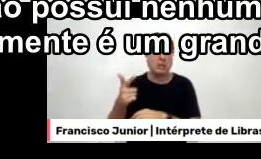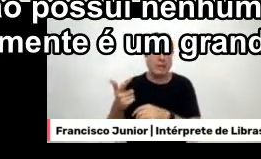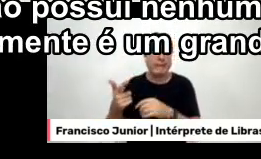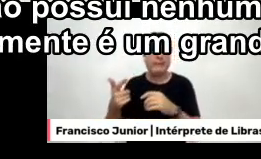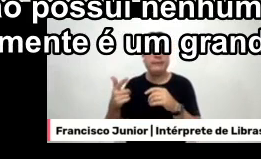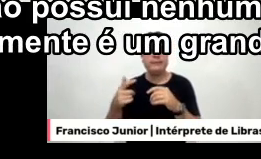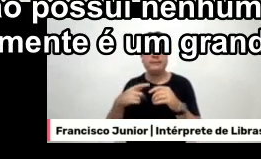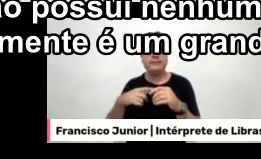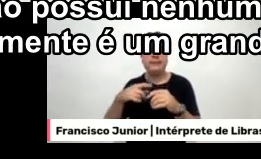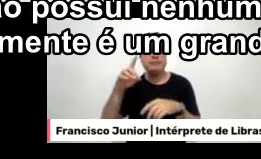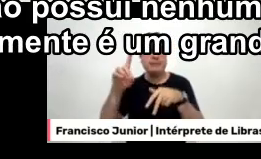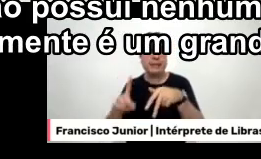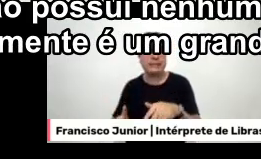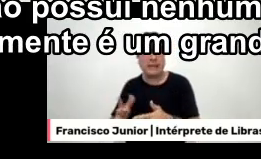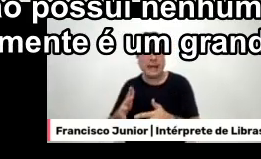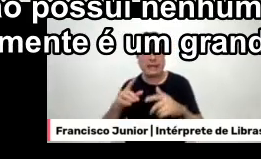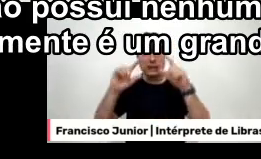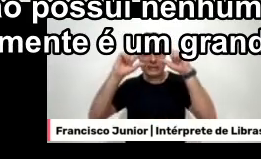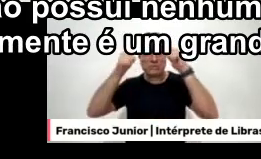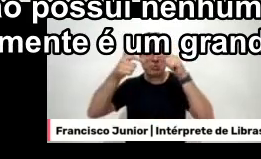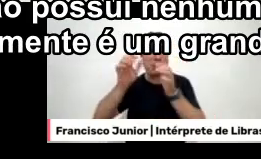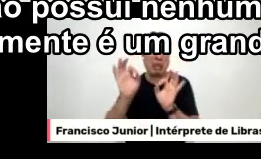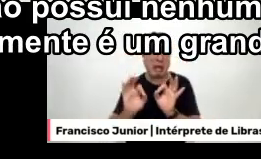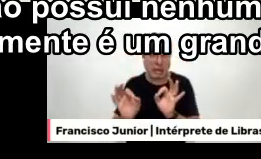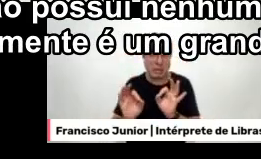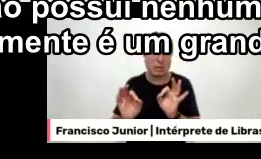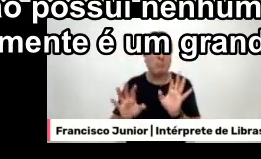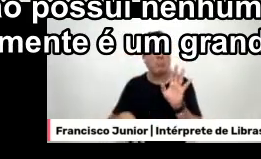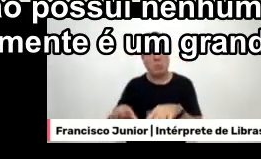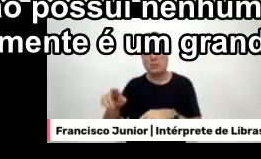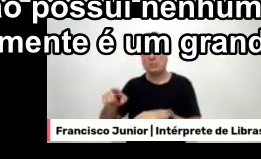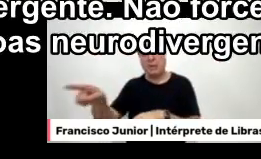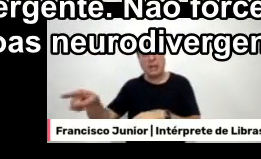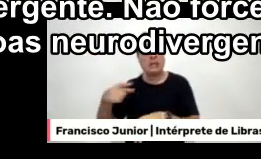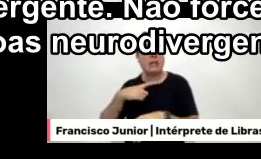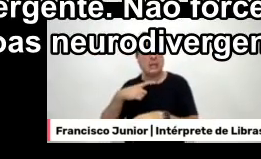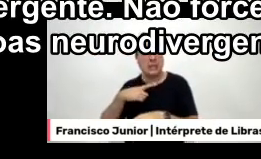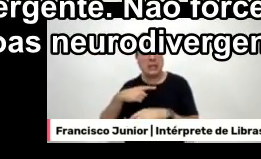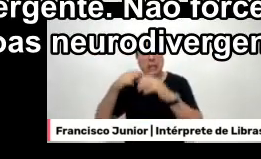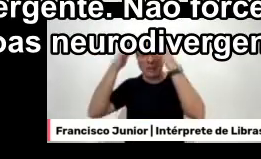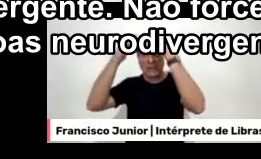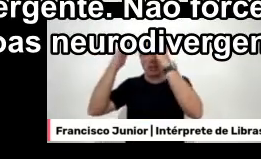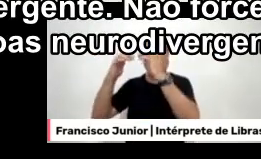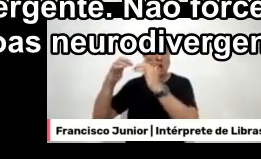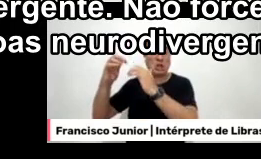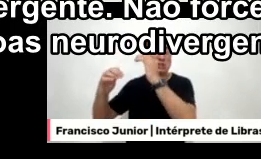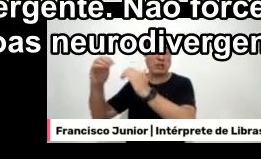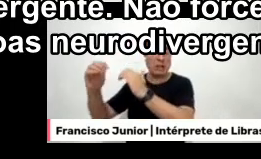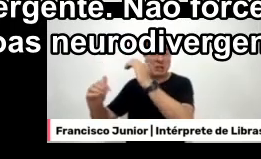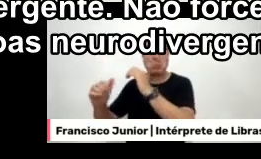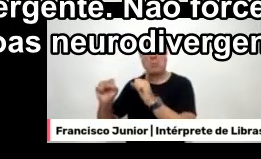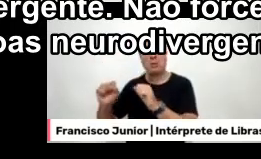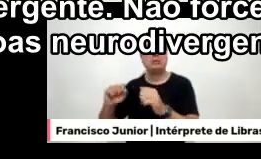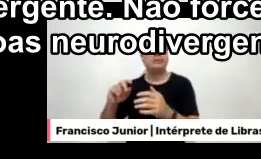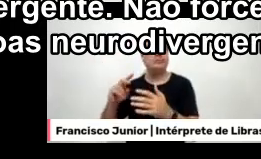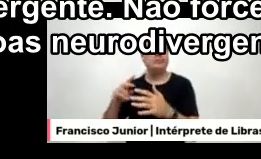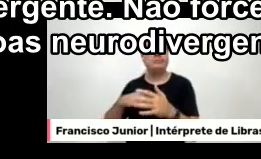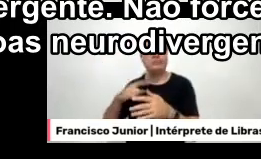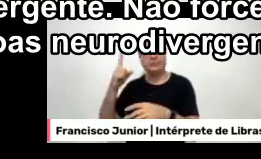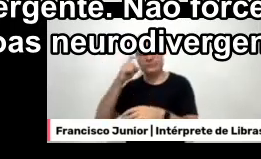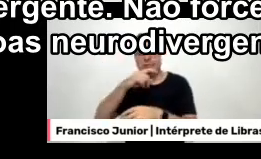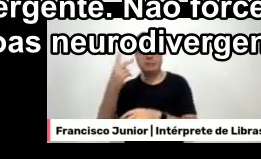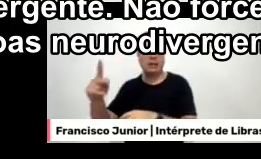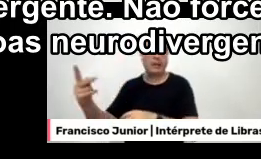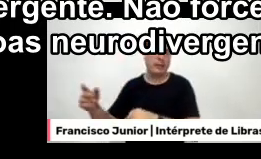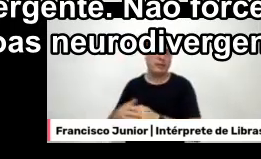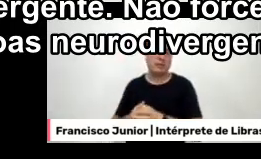transtorno ou deficiência, geralmente é um grande obstáculo para quem é neurodivergente. Não force interações